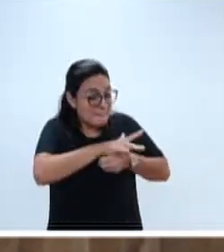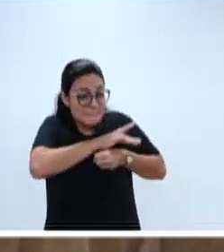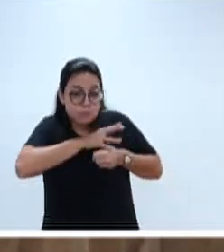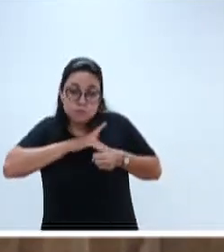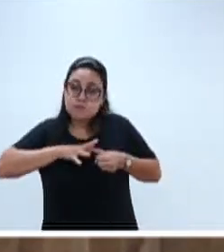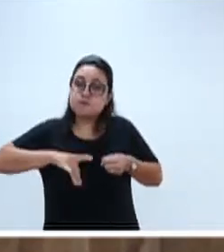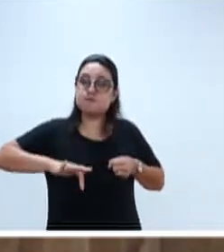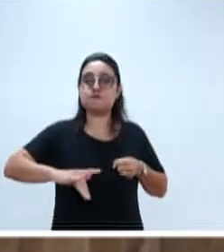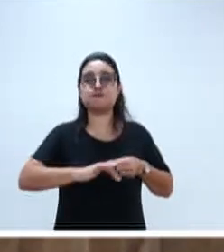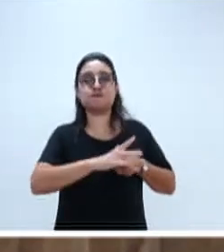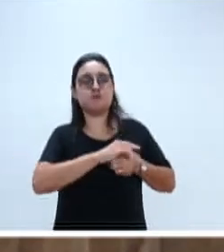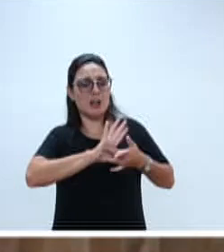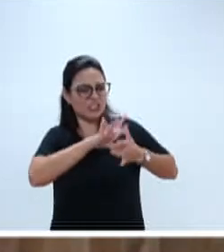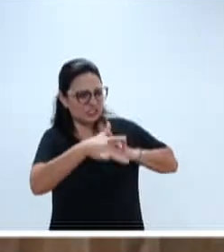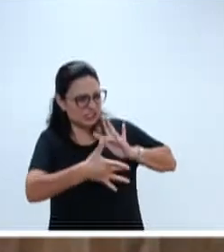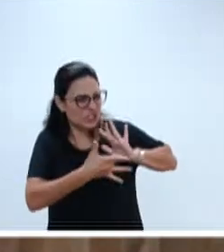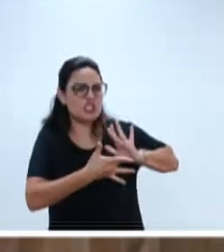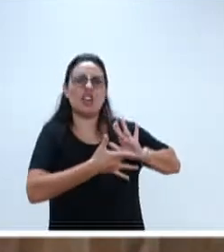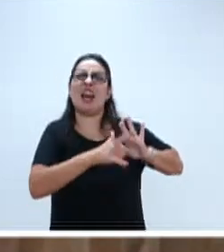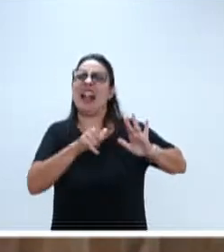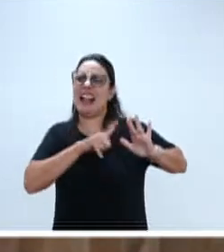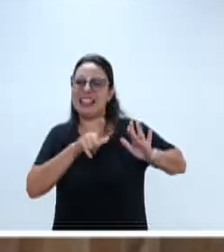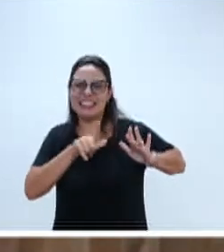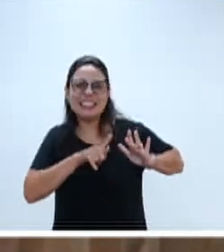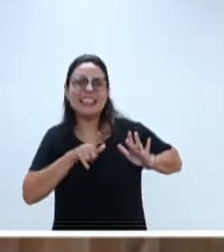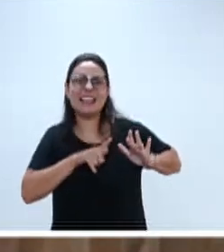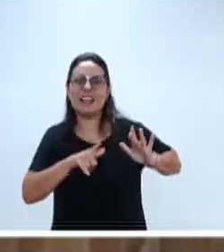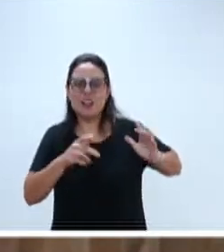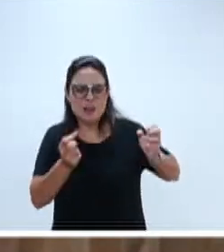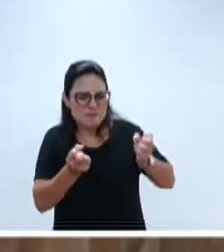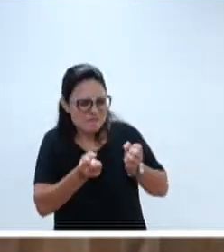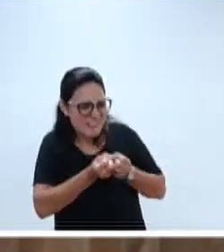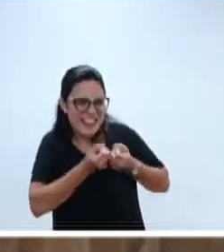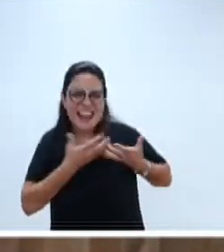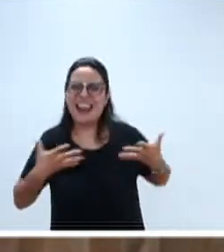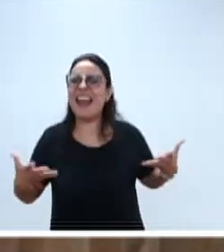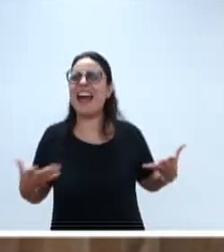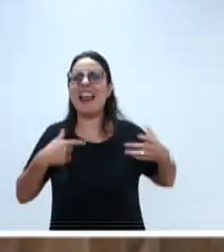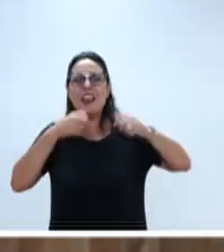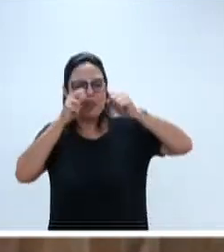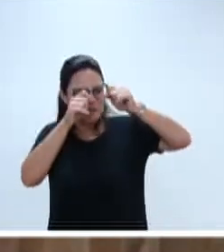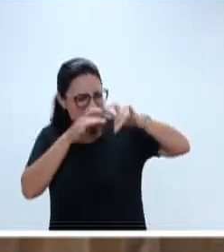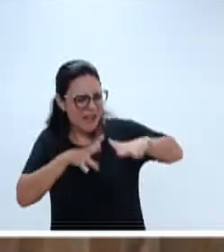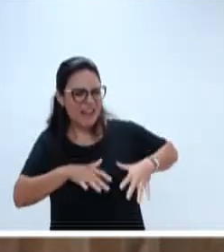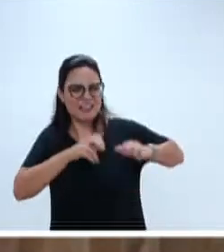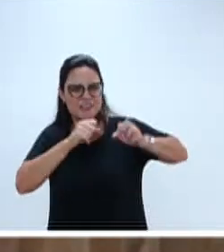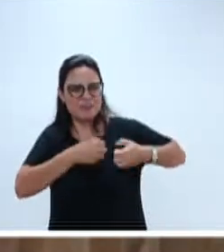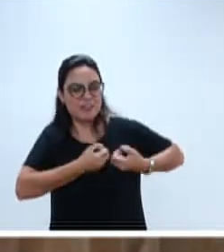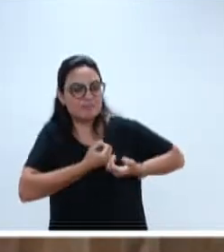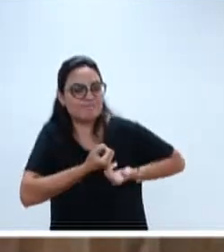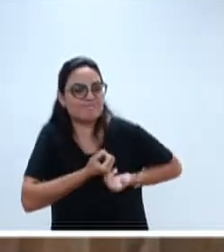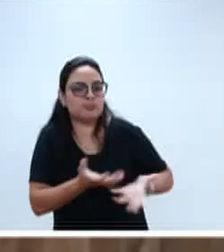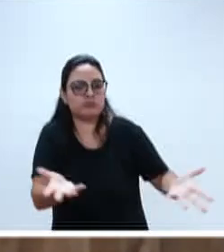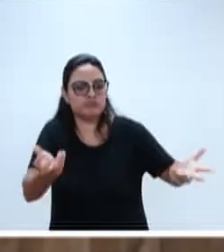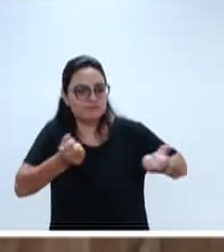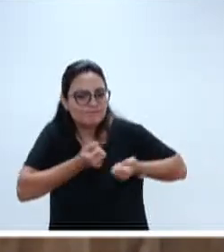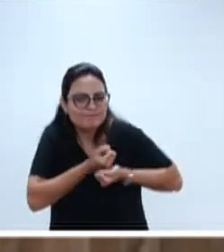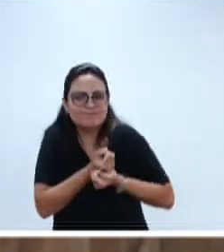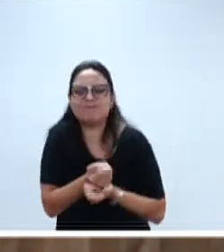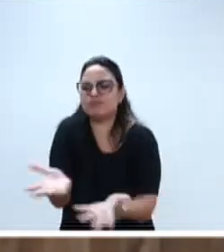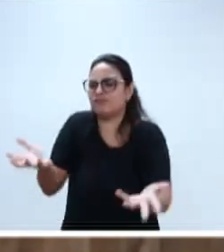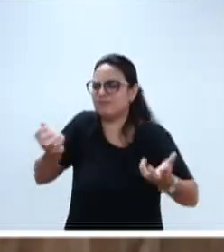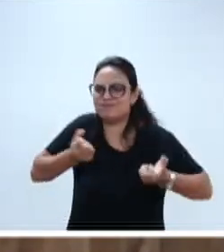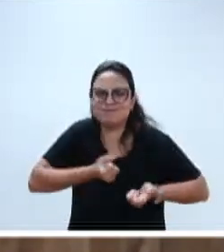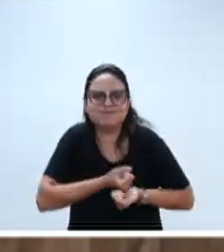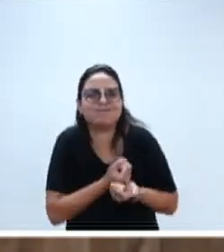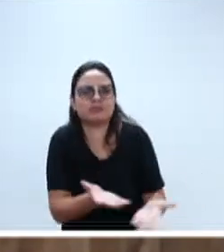Um coração cheio de milagres quer falar de milagres. Um coração cheio de bênçãos quer falar das bênçãos. Um coração